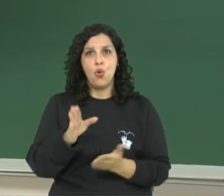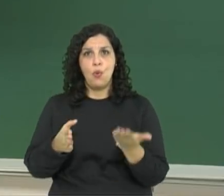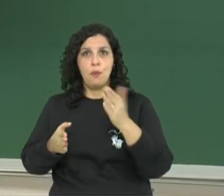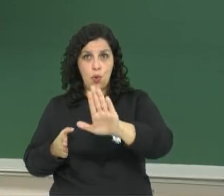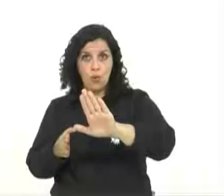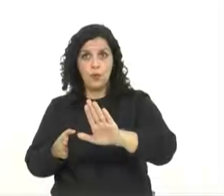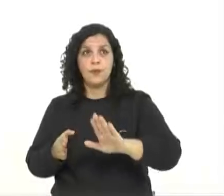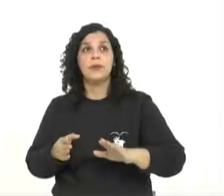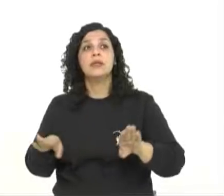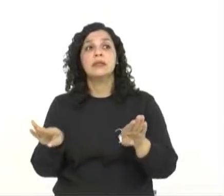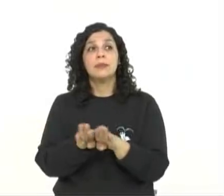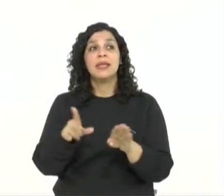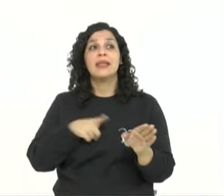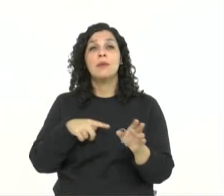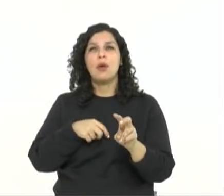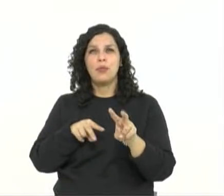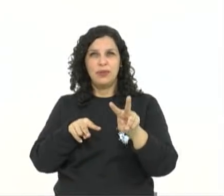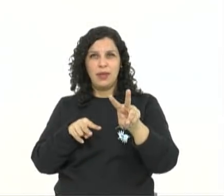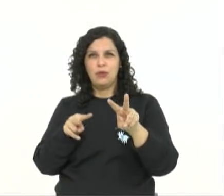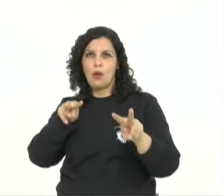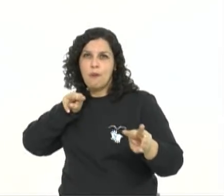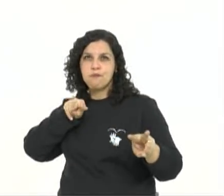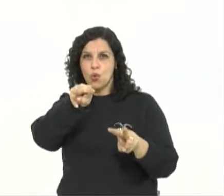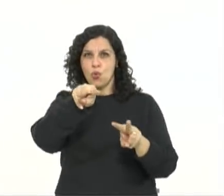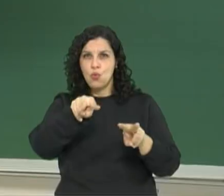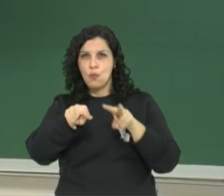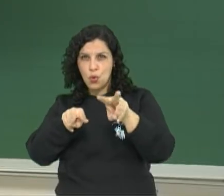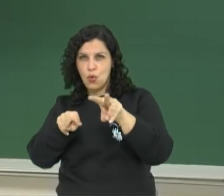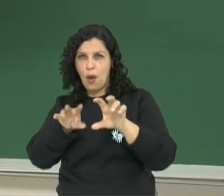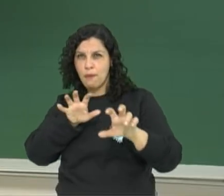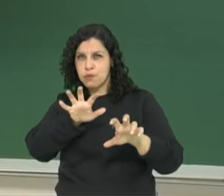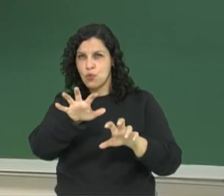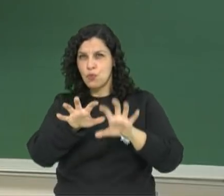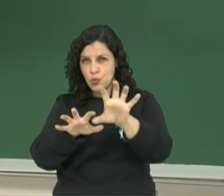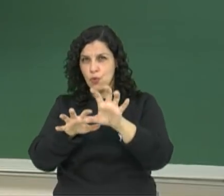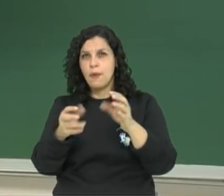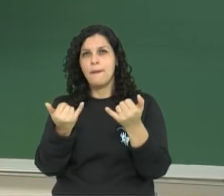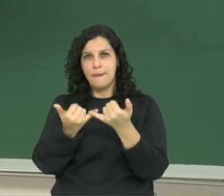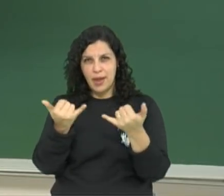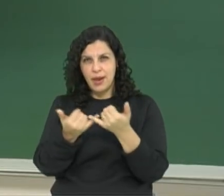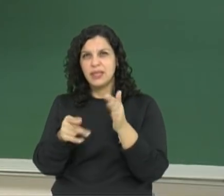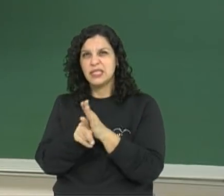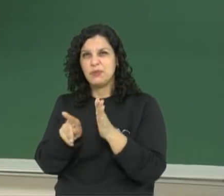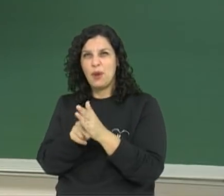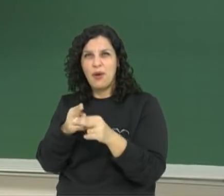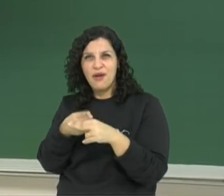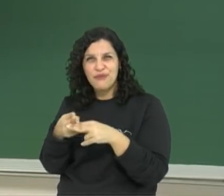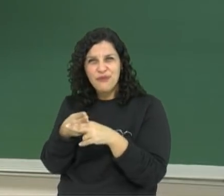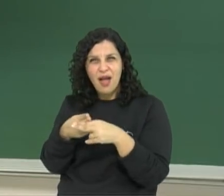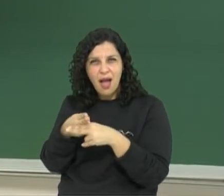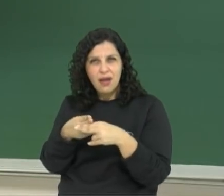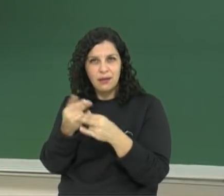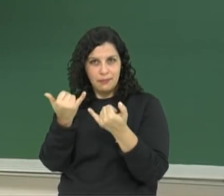tá? Ataques com as pontas dos dedos, né? Como se fossem facas